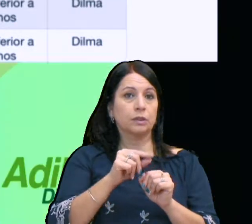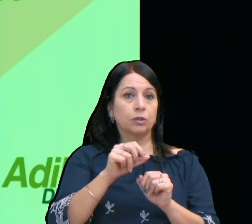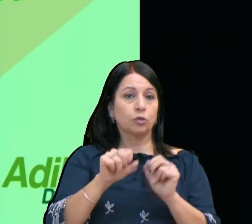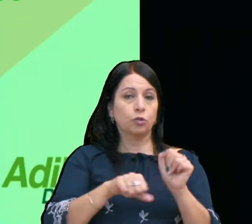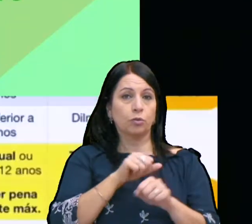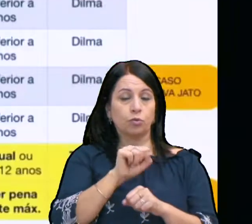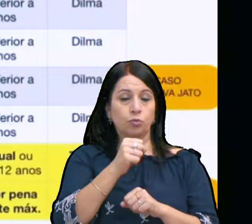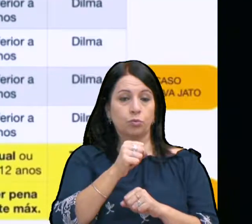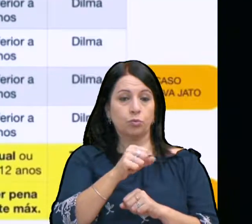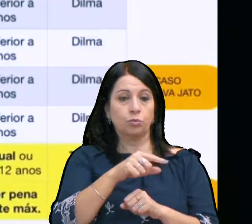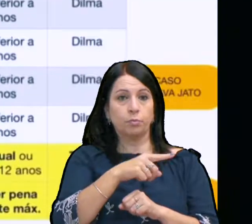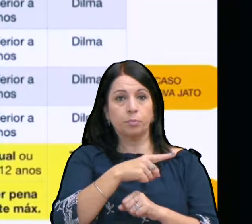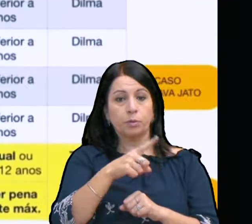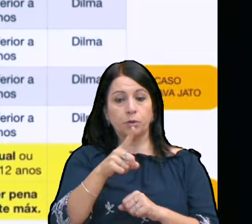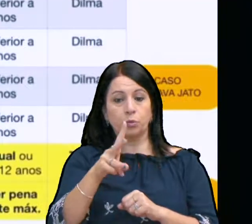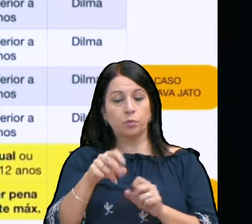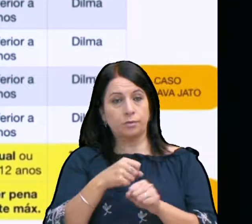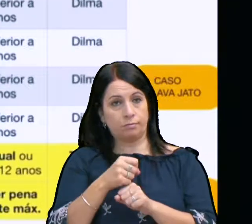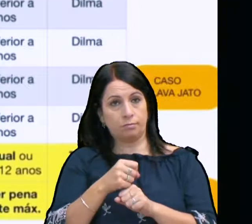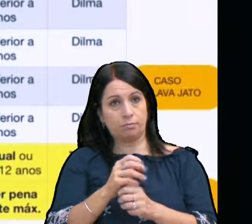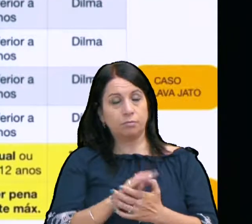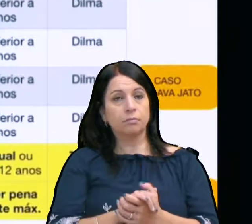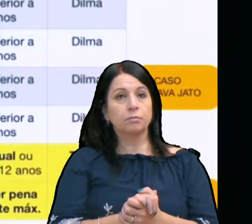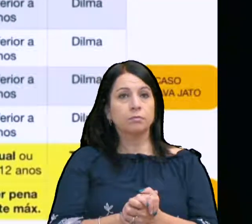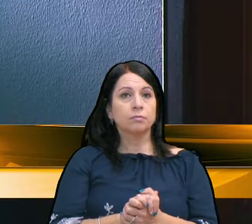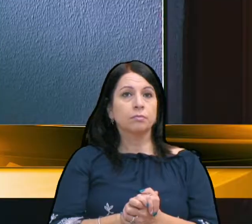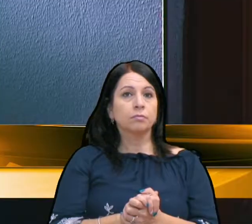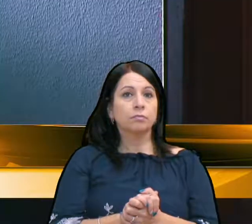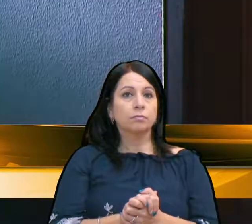para 12 anos.